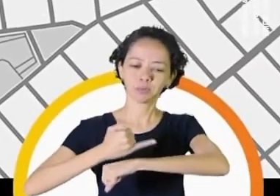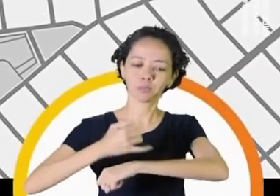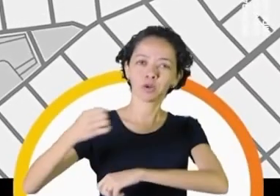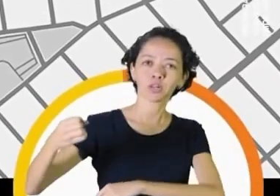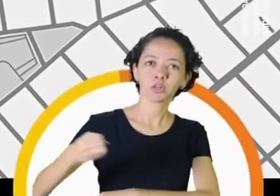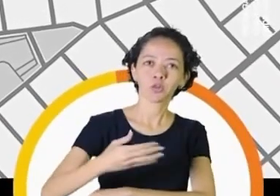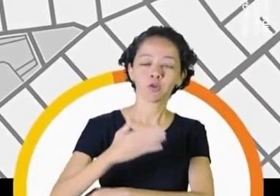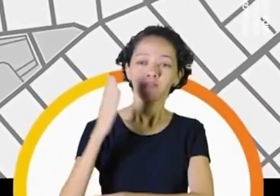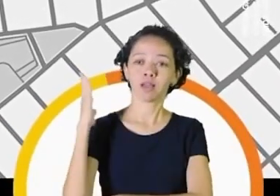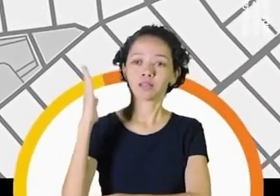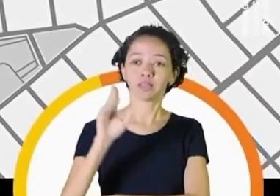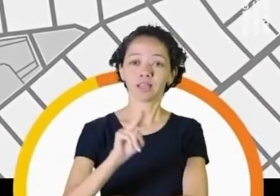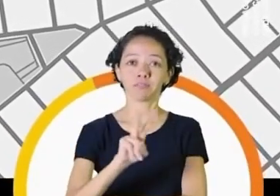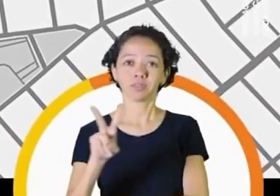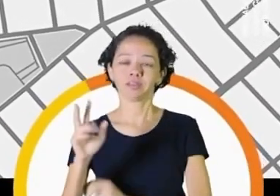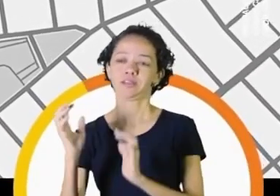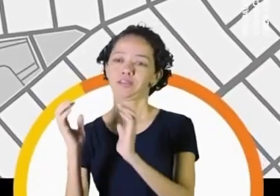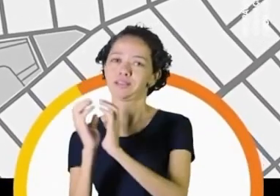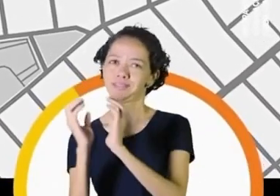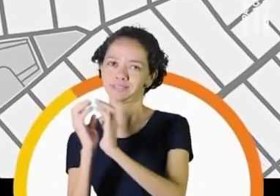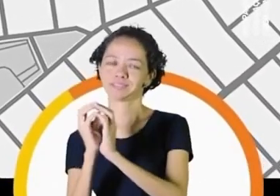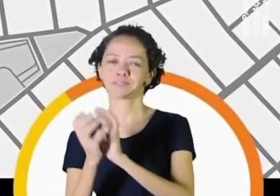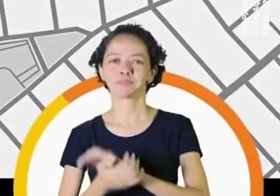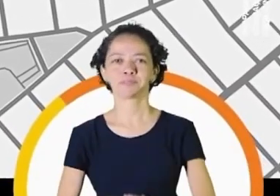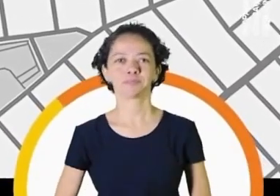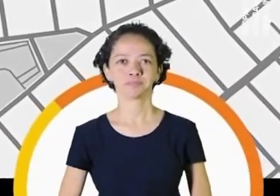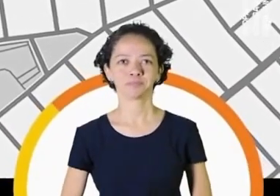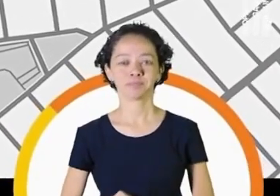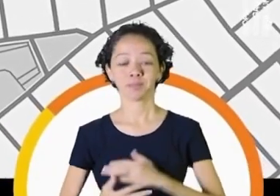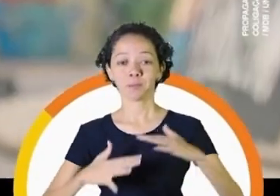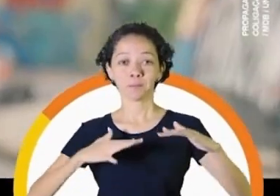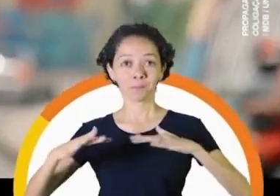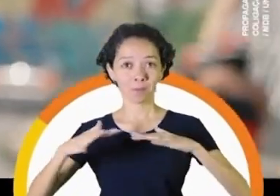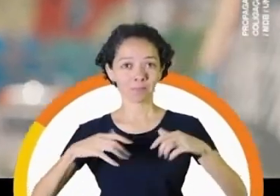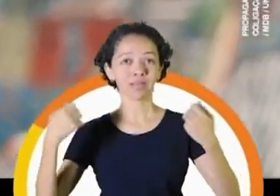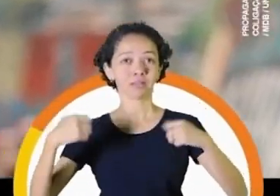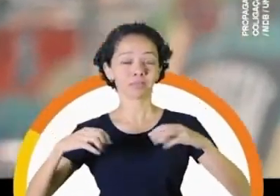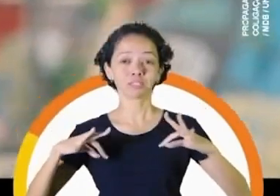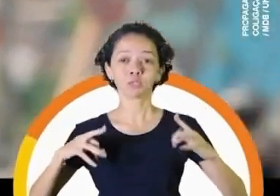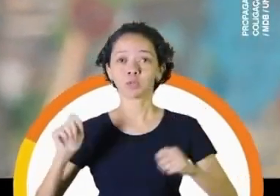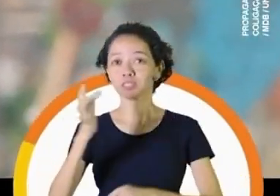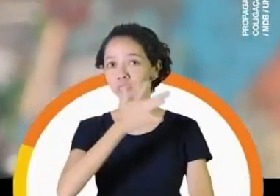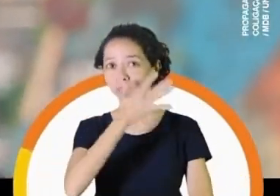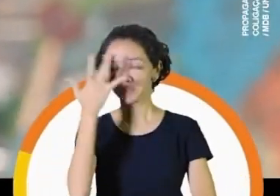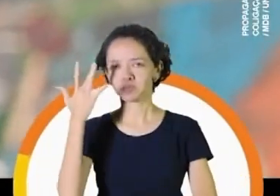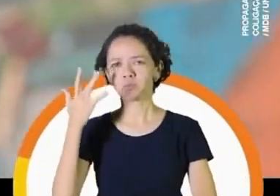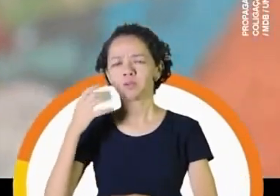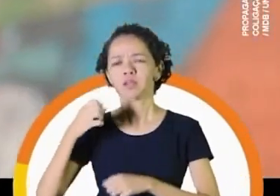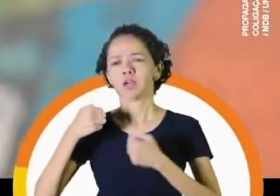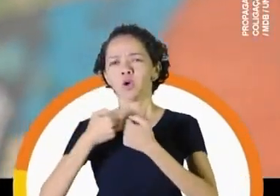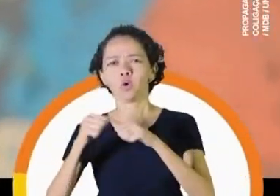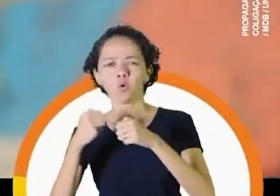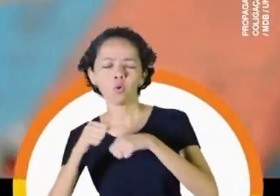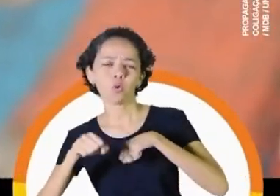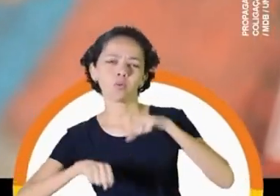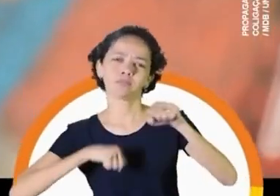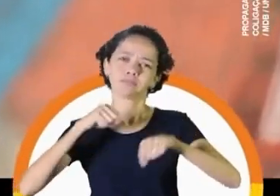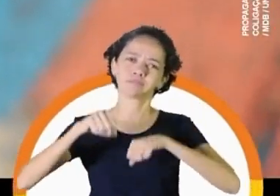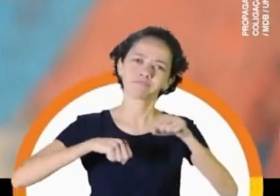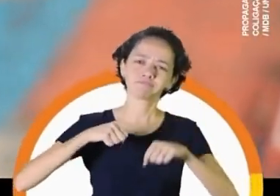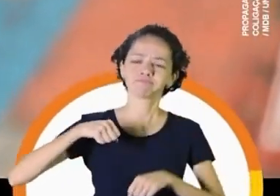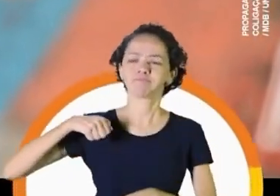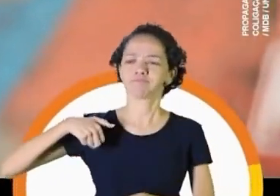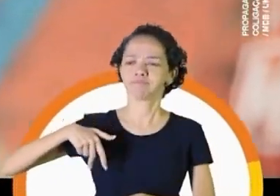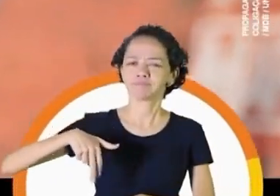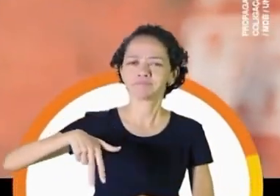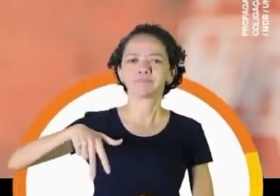saída do Ibura, que vai até a Avenida Recife, na altura do IPSEP. Mobilidade tem que ser para todo mundo, para quem anda de ônibus, de bicicleta,